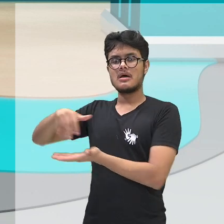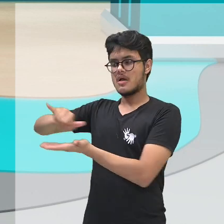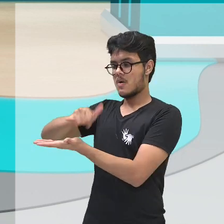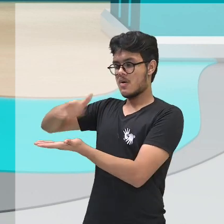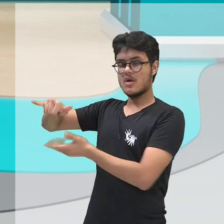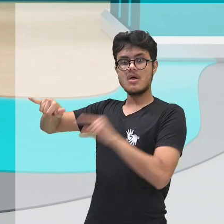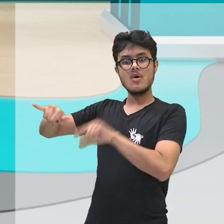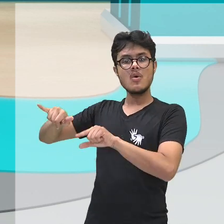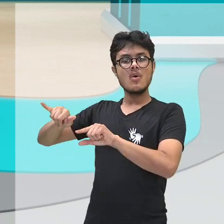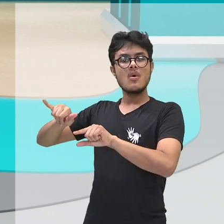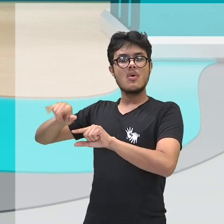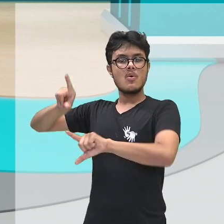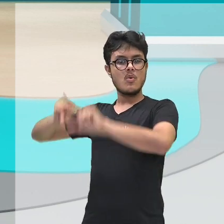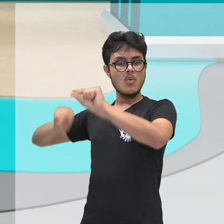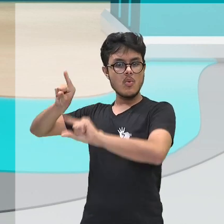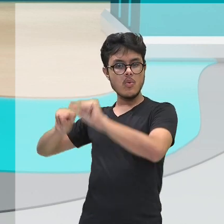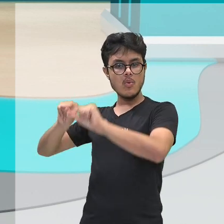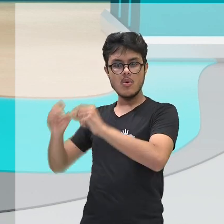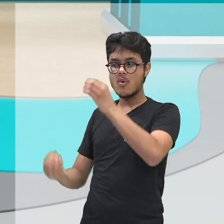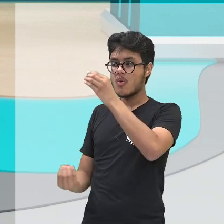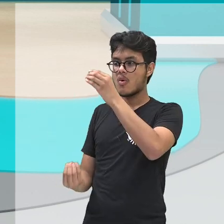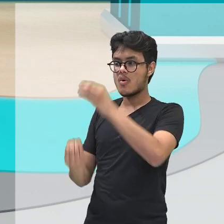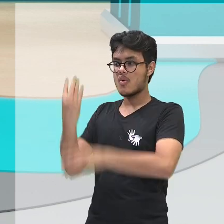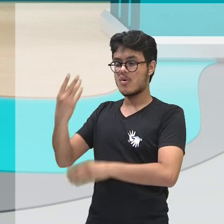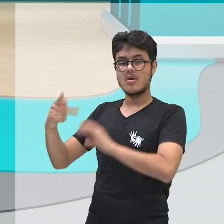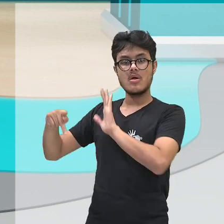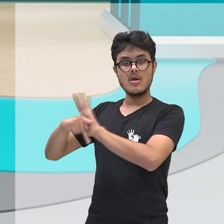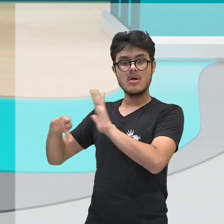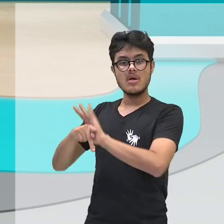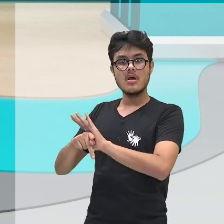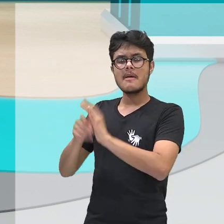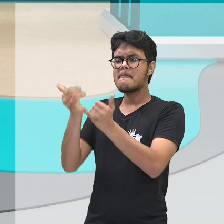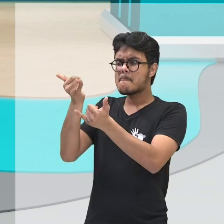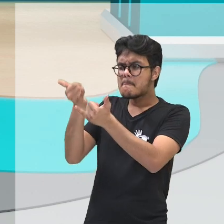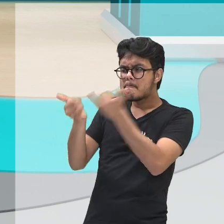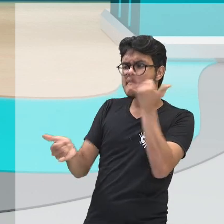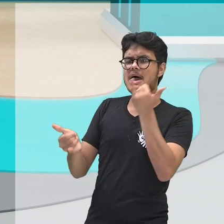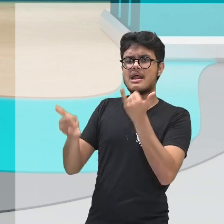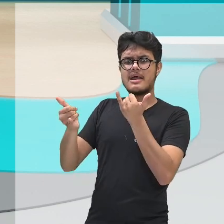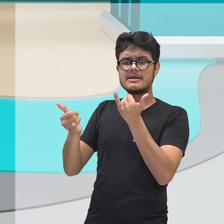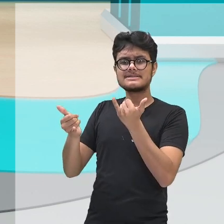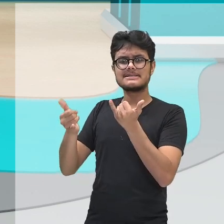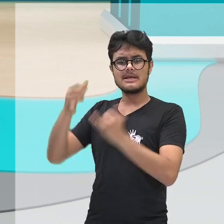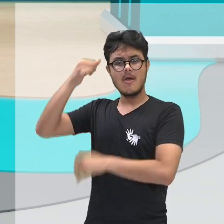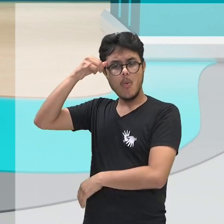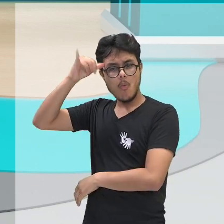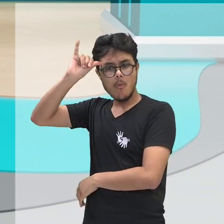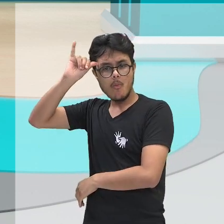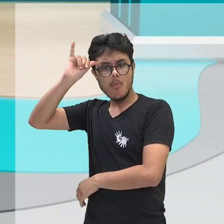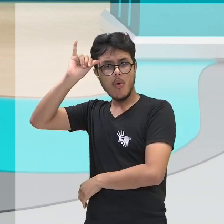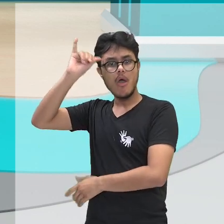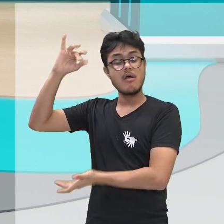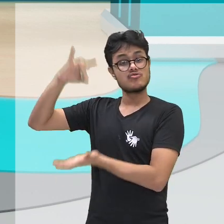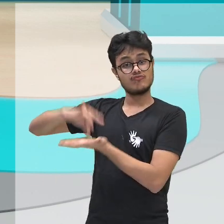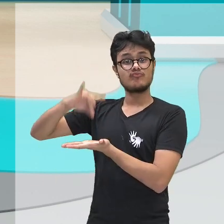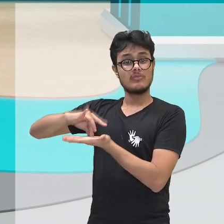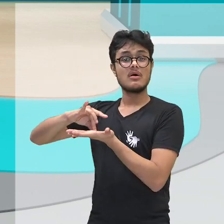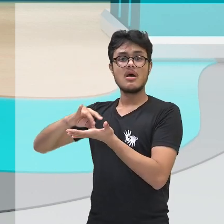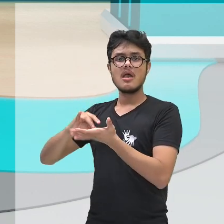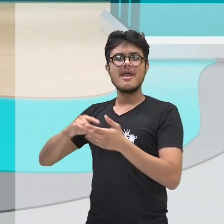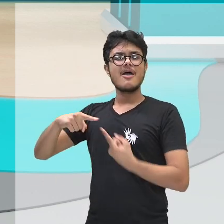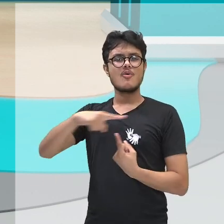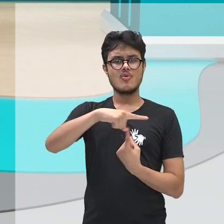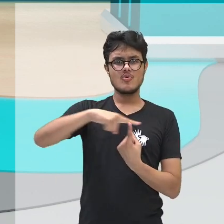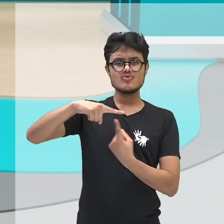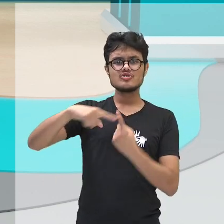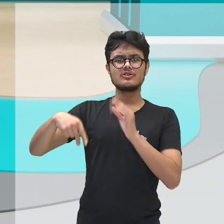foi criado com base na raça de um boi, tá? Na raça de um boi, que essa raça ela